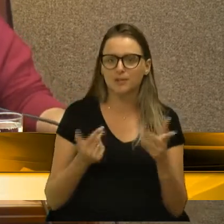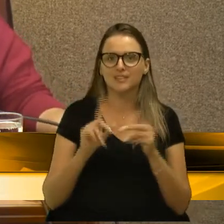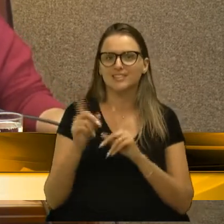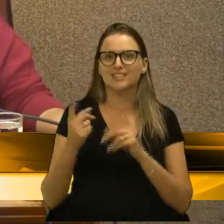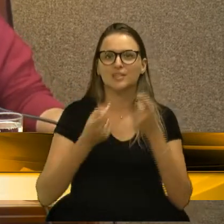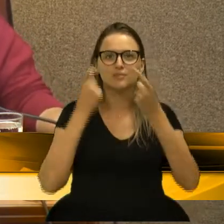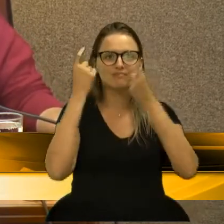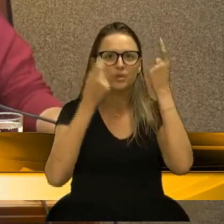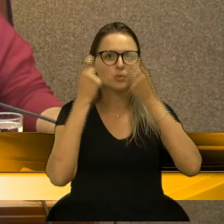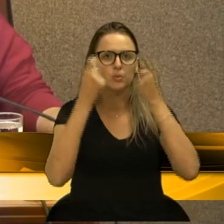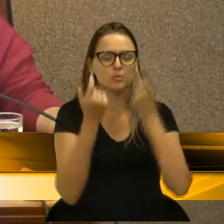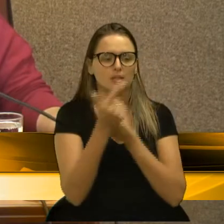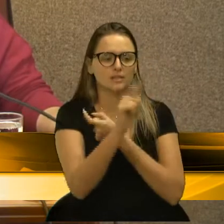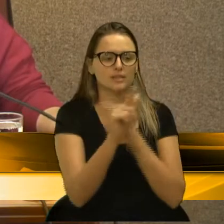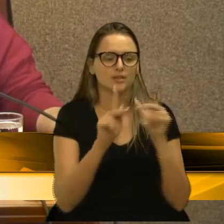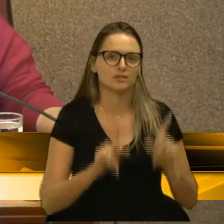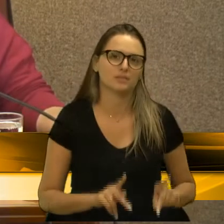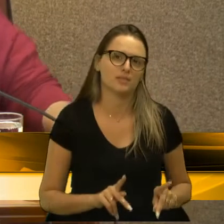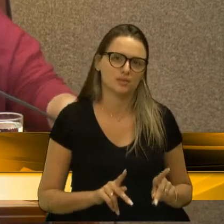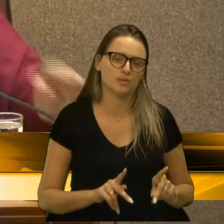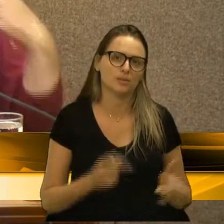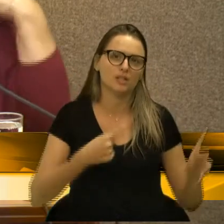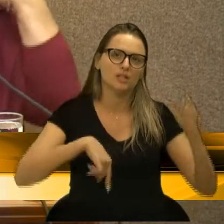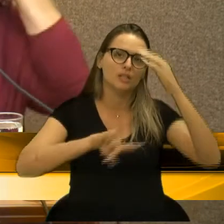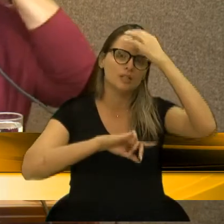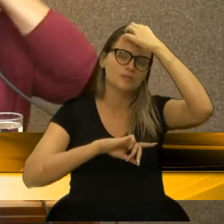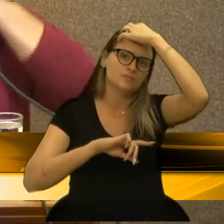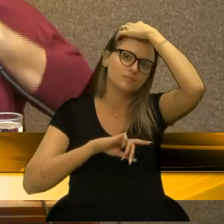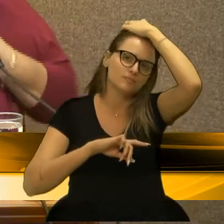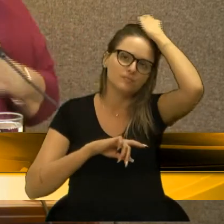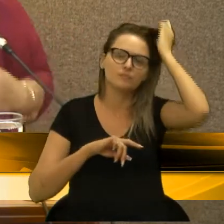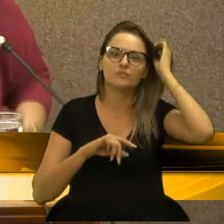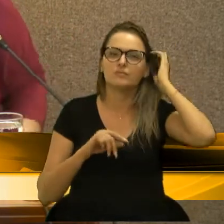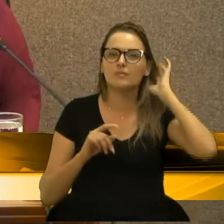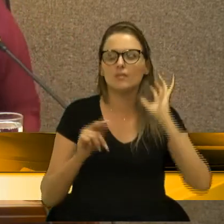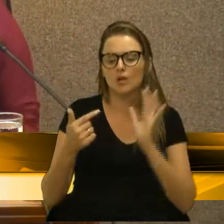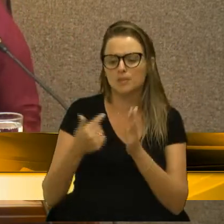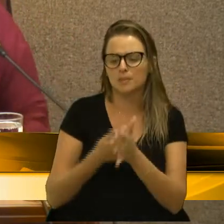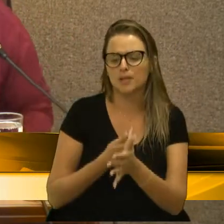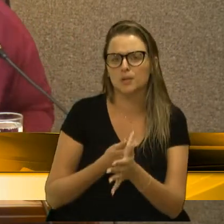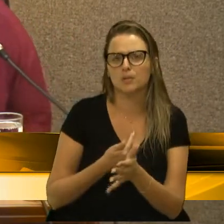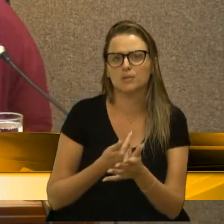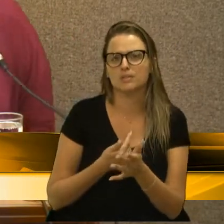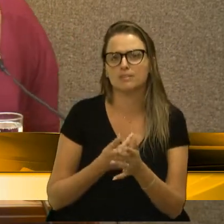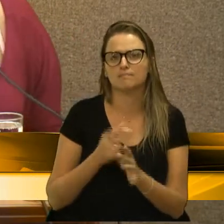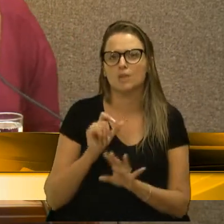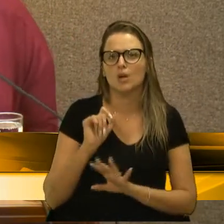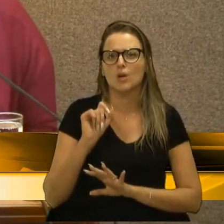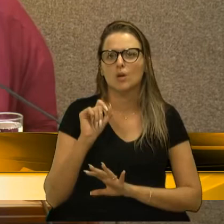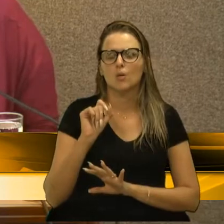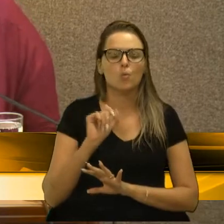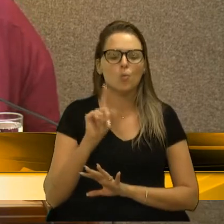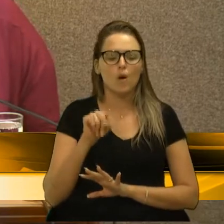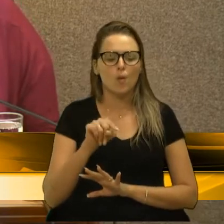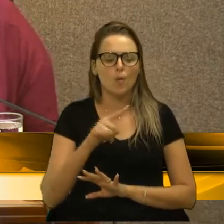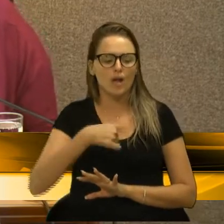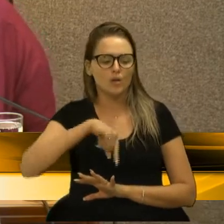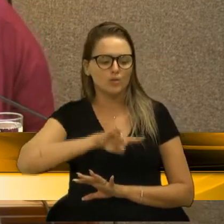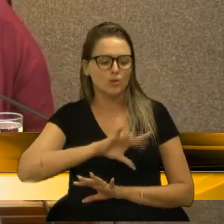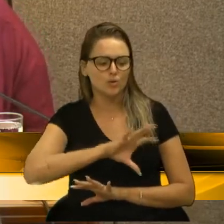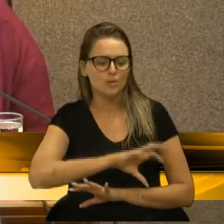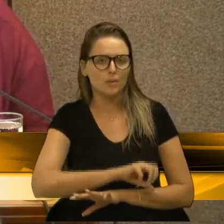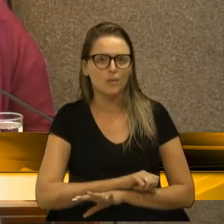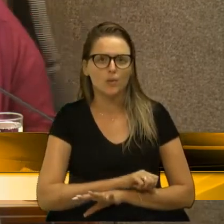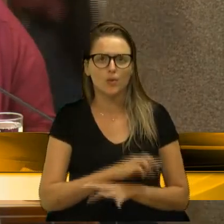sociedade. E aqui a gente se pergunta, qual o nosso grau de compaixão com o cuidado do próximo?